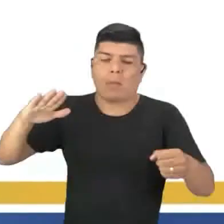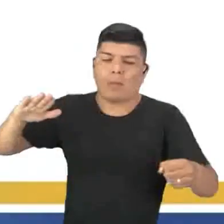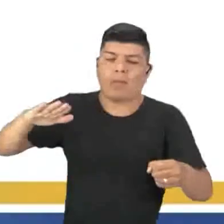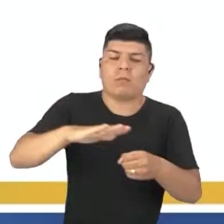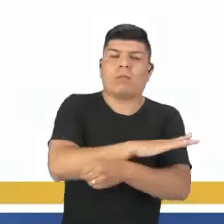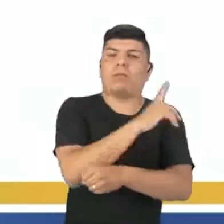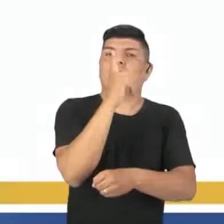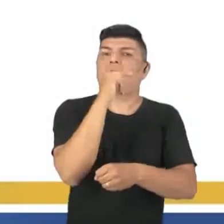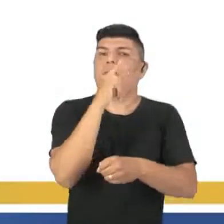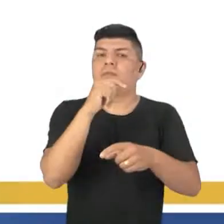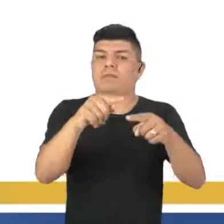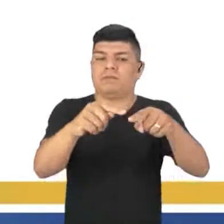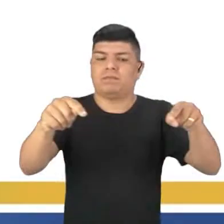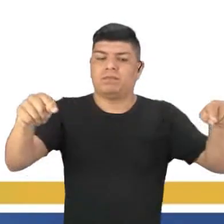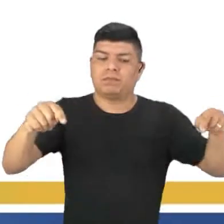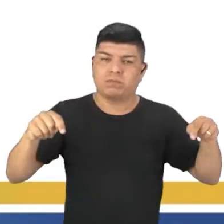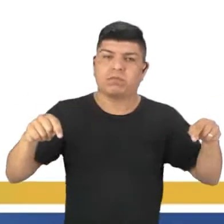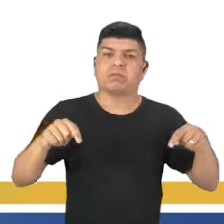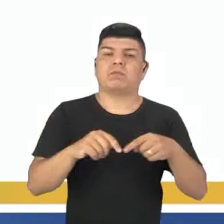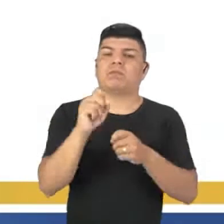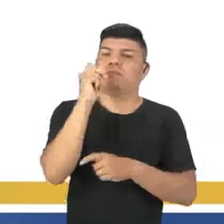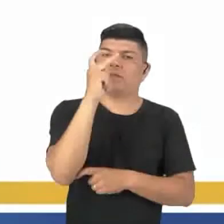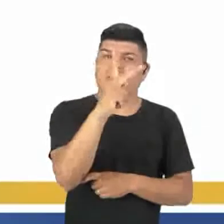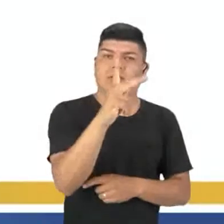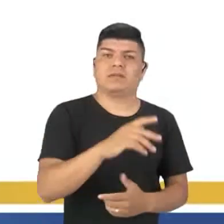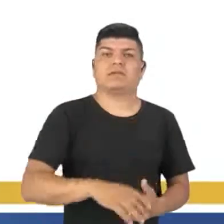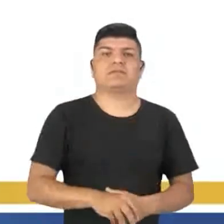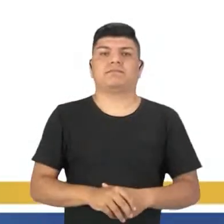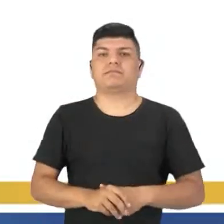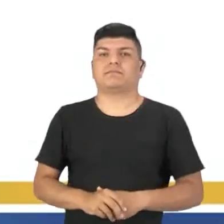piscina até a borda, ok?